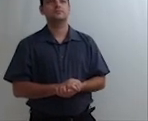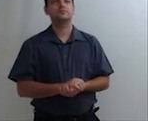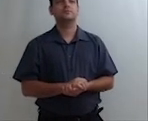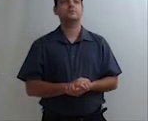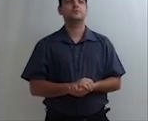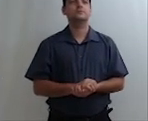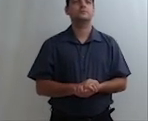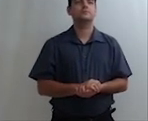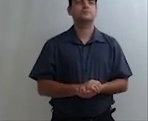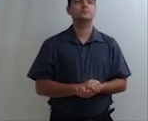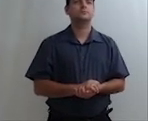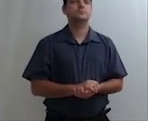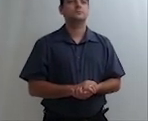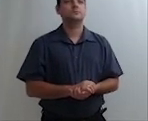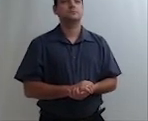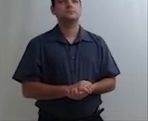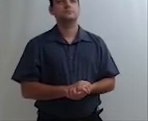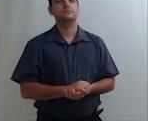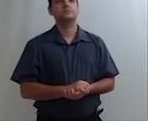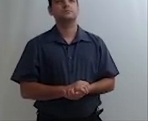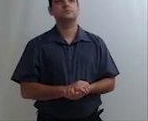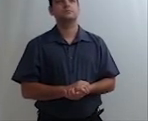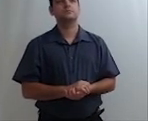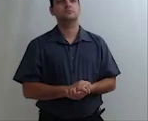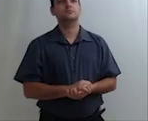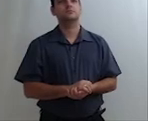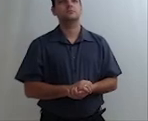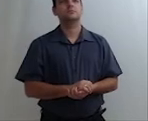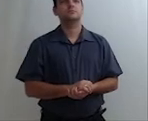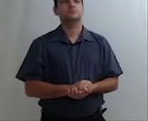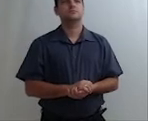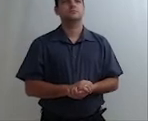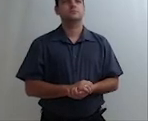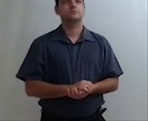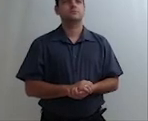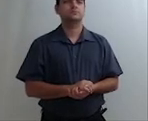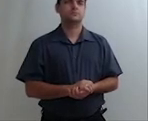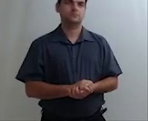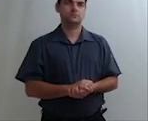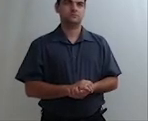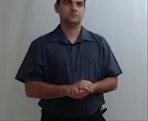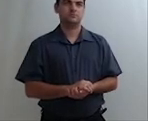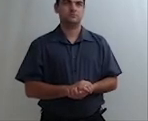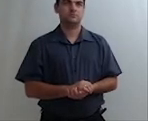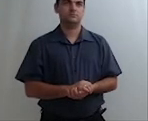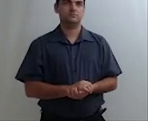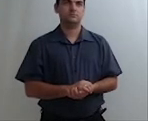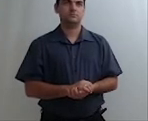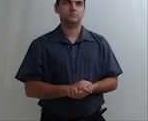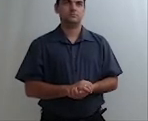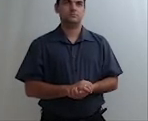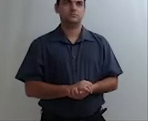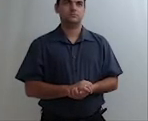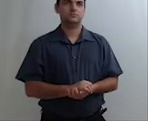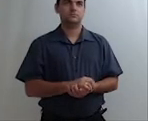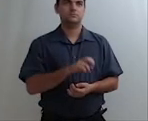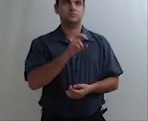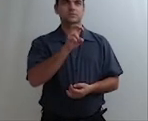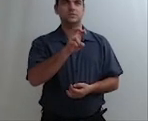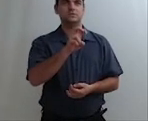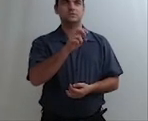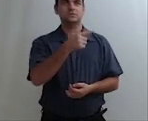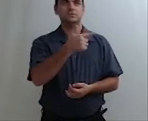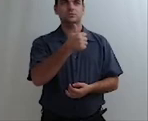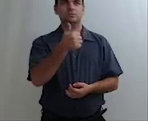ministros senhores advogados senhor representante D do ministério pú Dr José